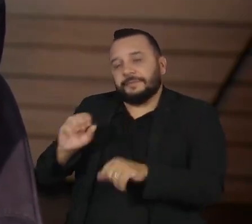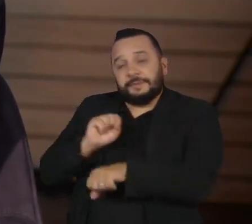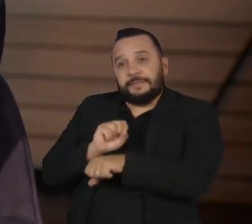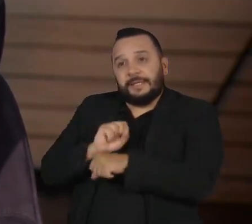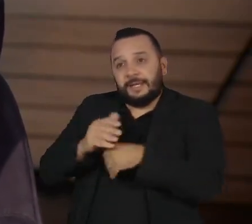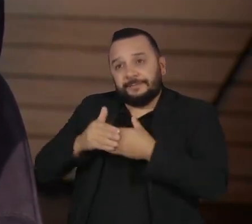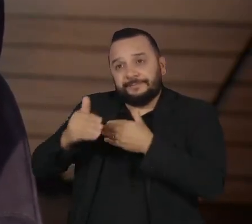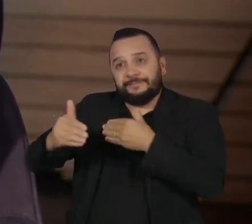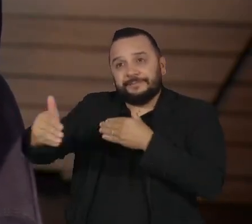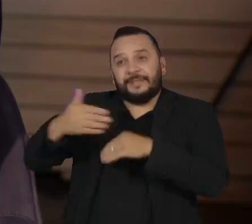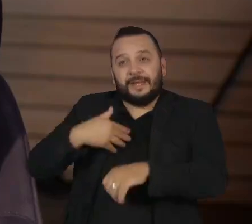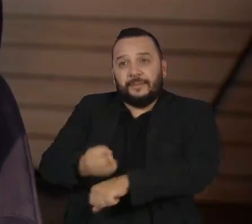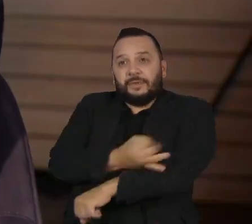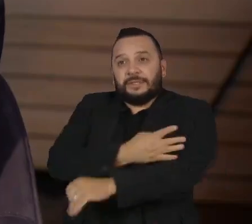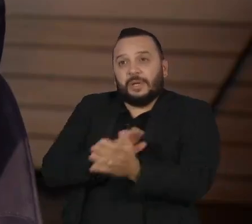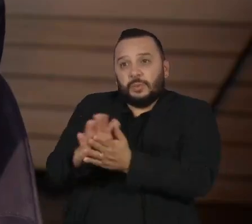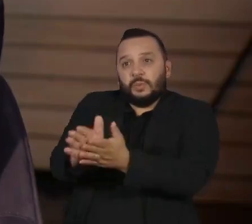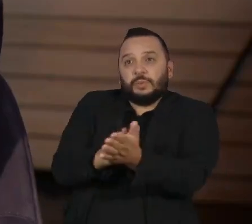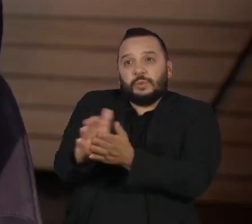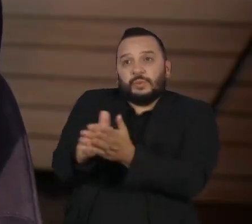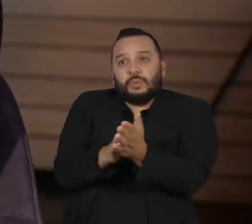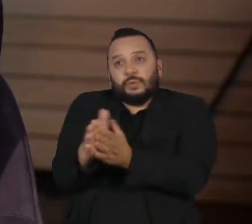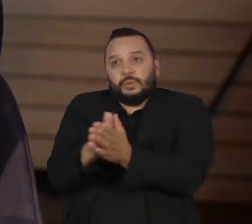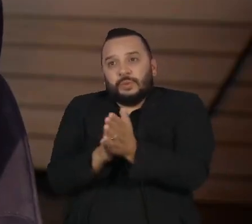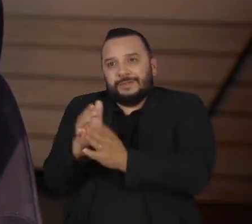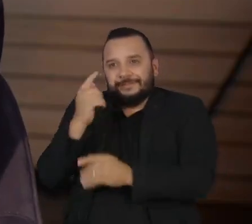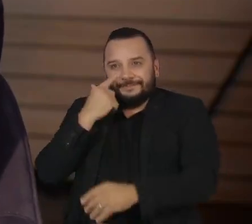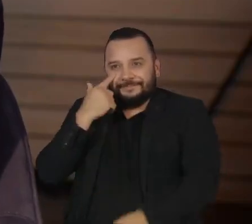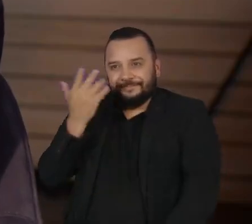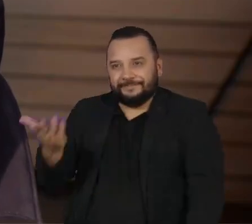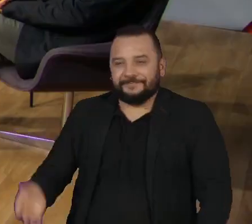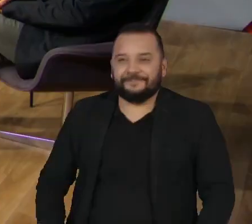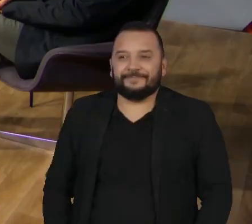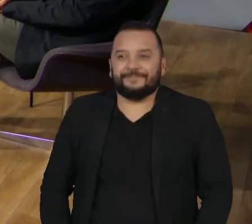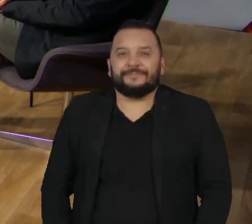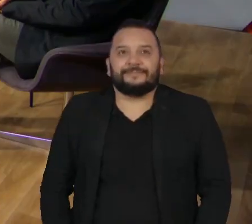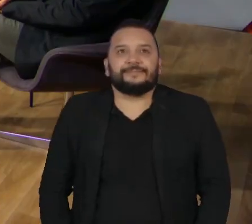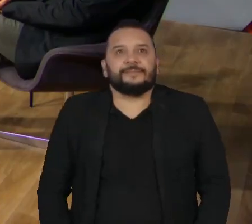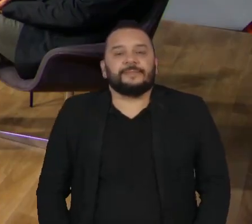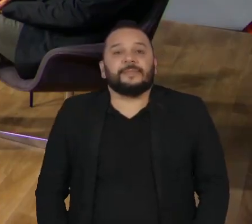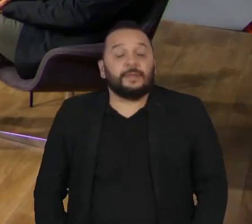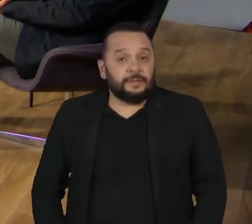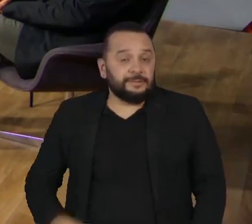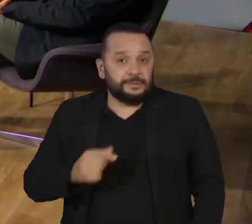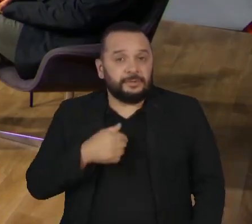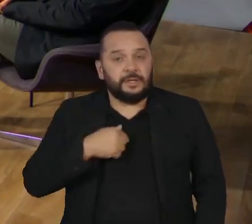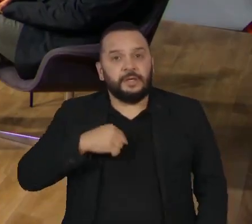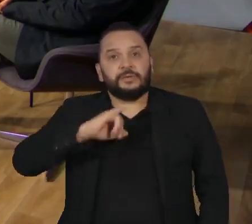certas emoções até pelo menos o começo do segundo tempo. Vamos para uma capital do Nordeste, João Pessoa, temos uma apuração